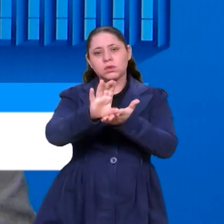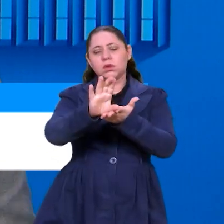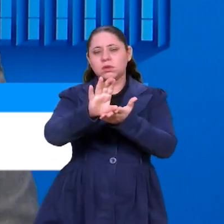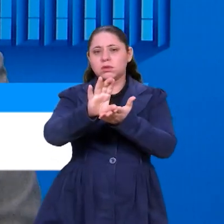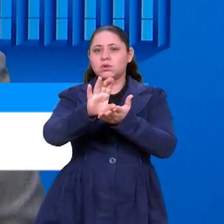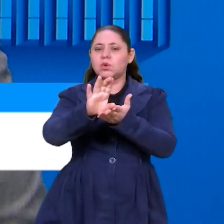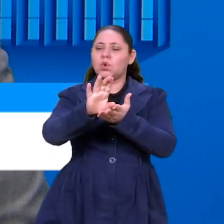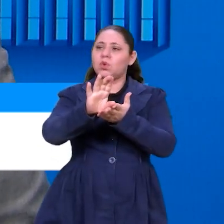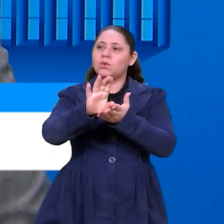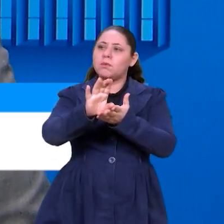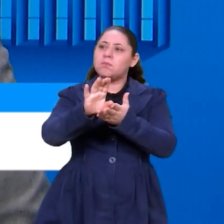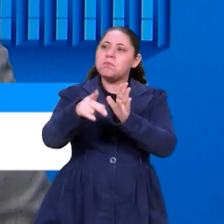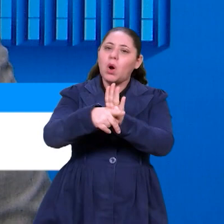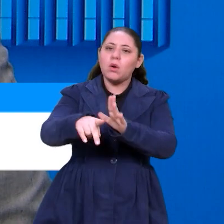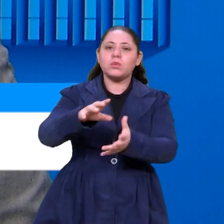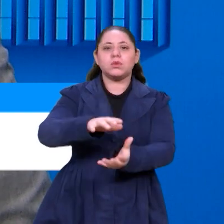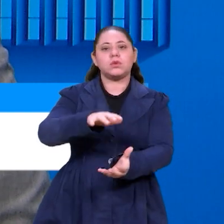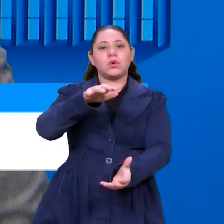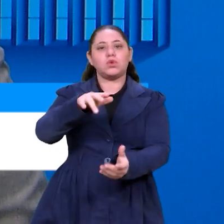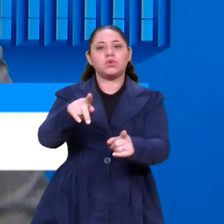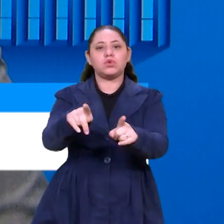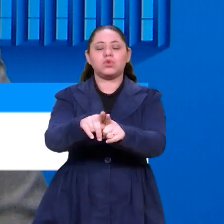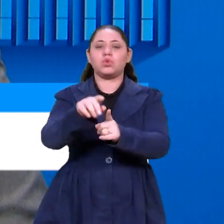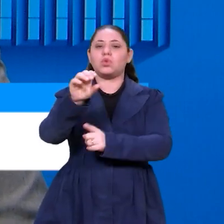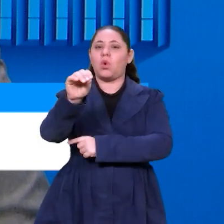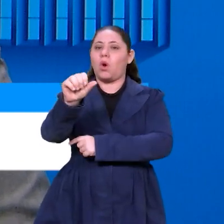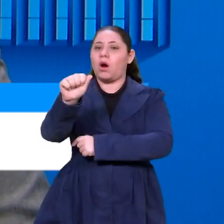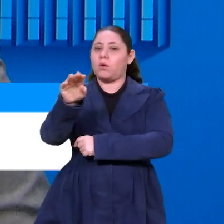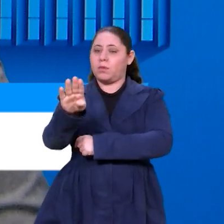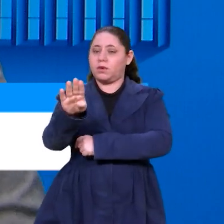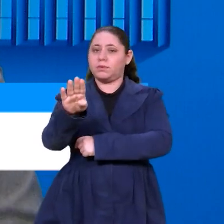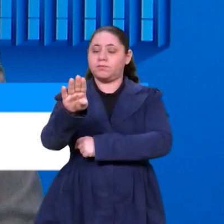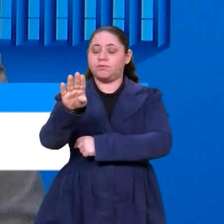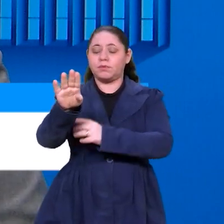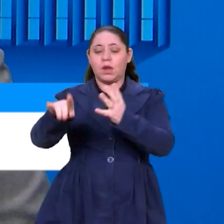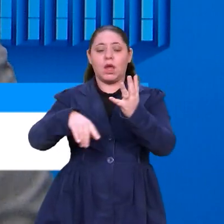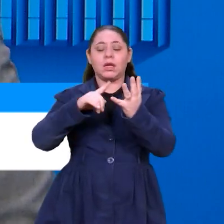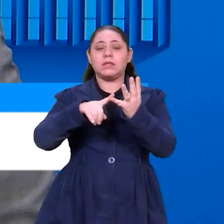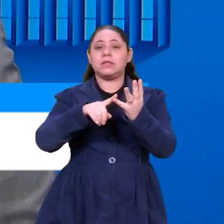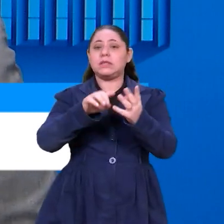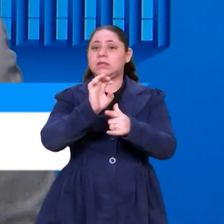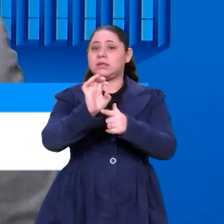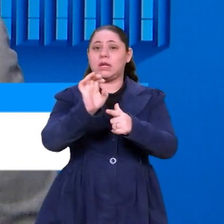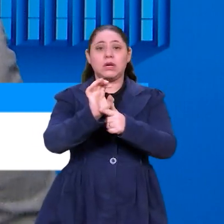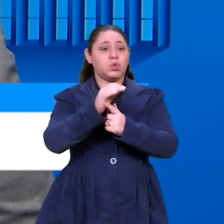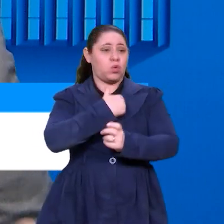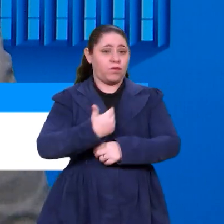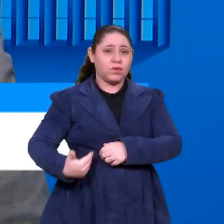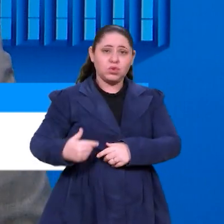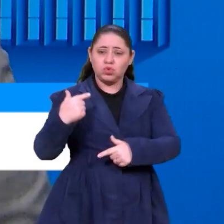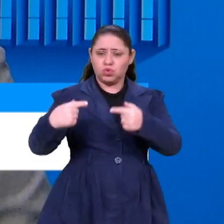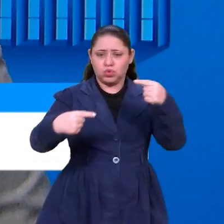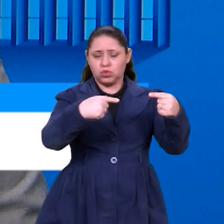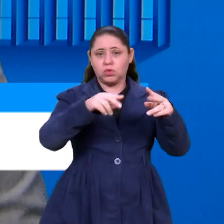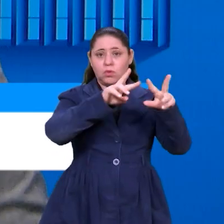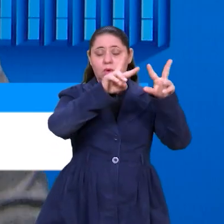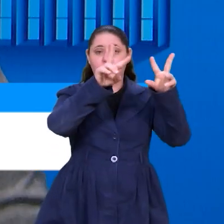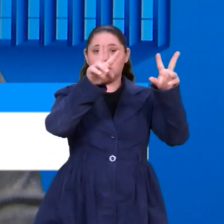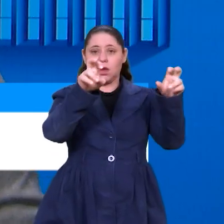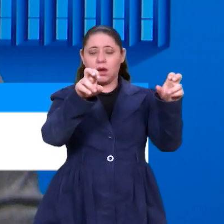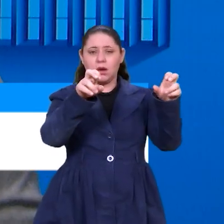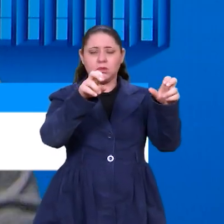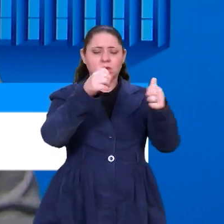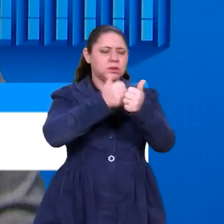com conselhos de idoso, junto com a OAB, junto com o Estado. Nós